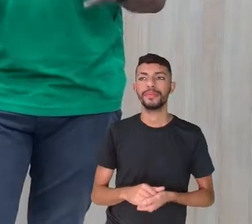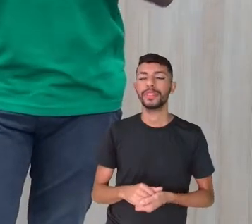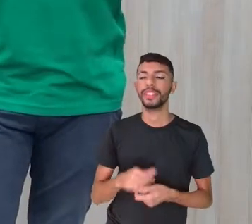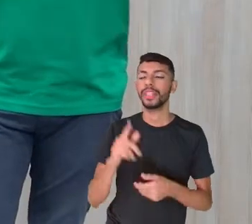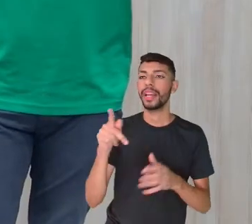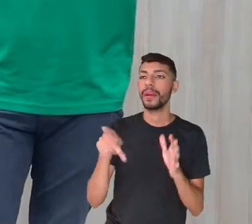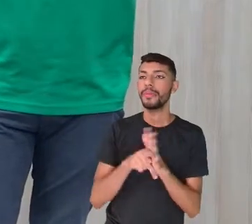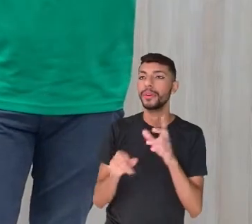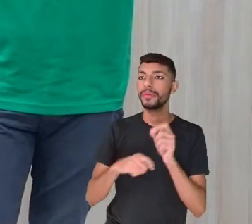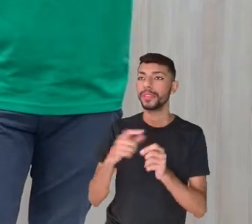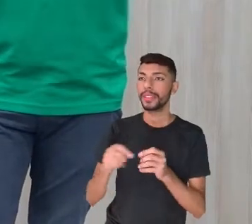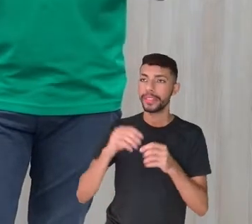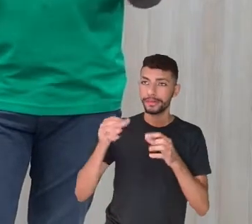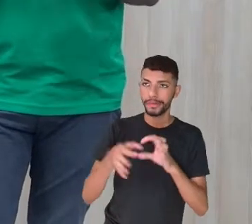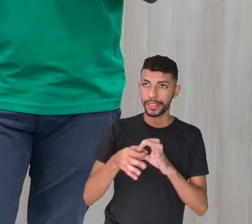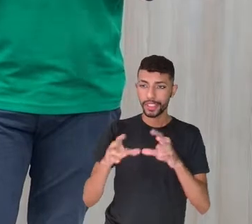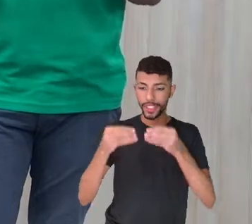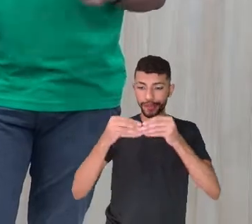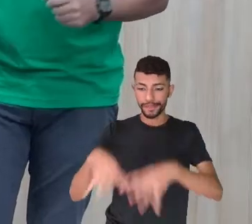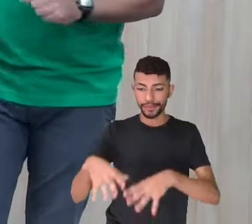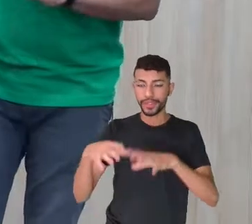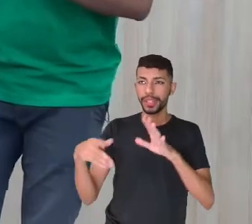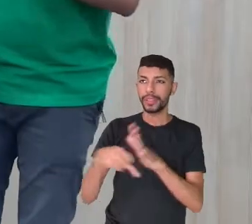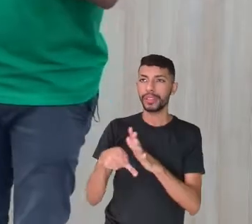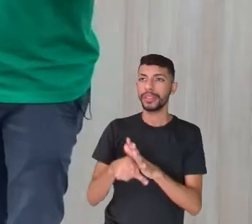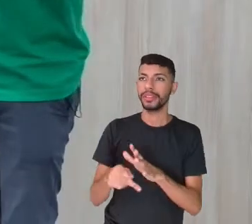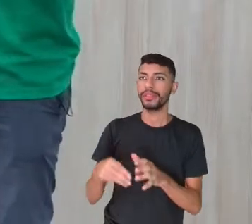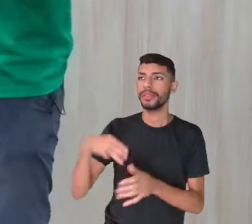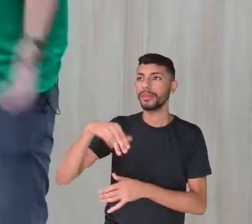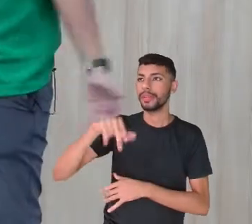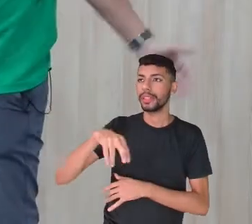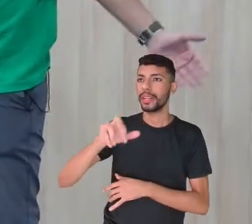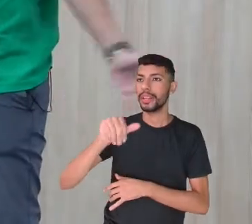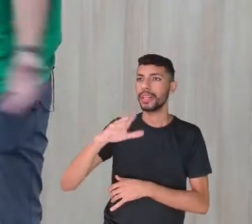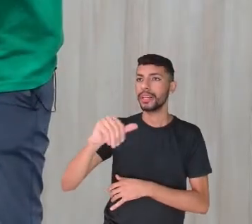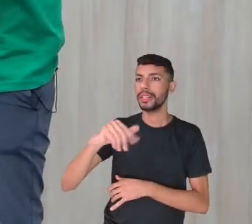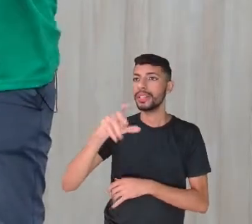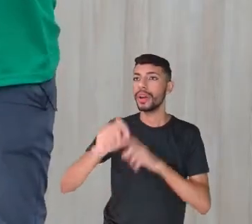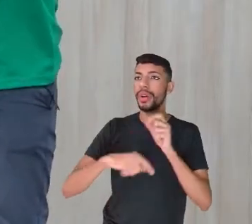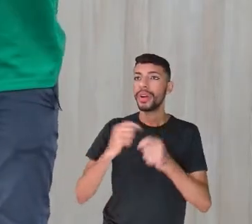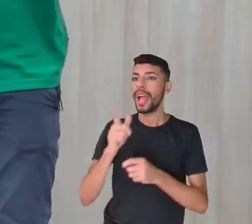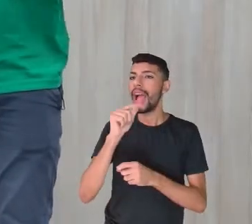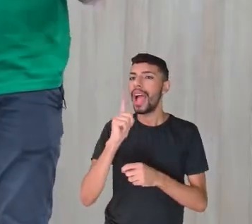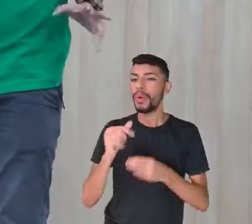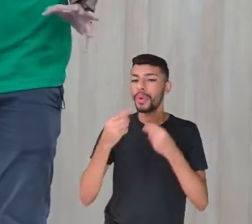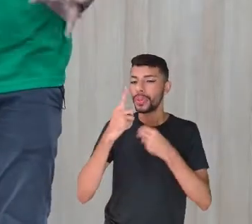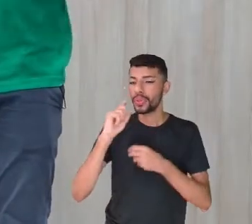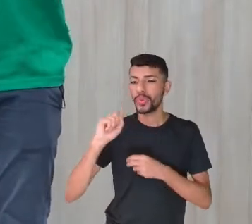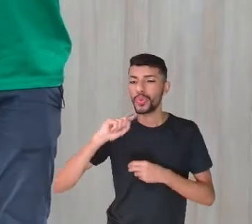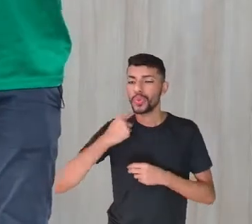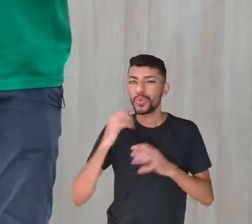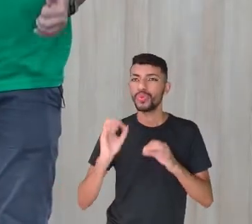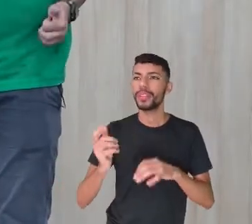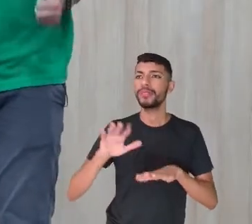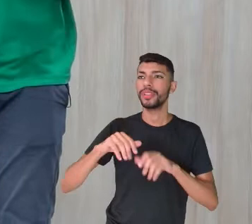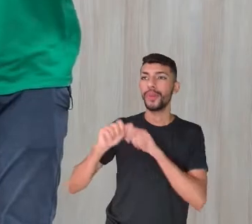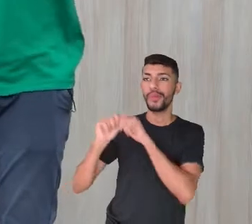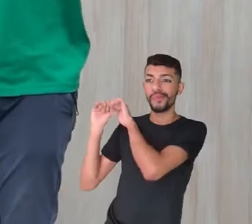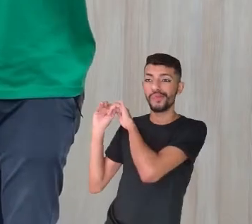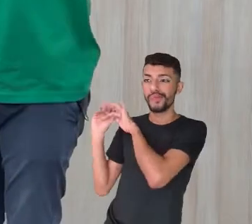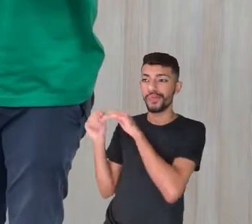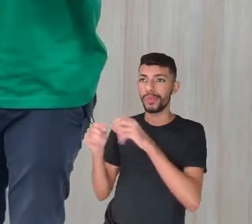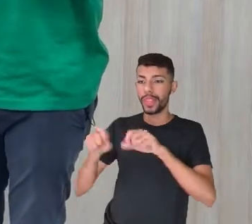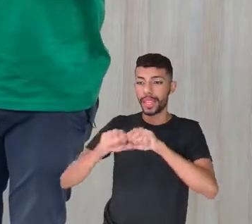mineração, que é uma água com produtos químicos, rompeu e devastou a cidade